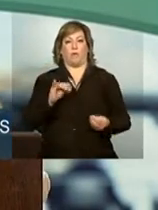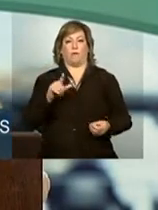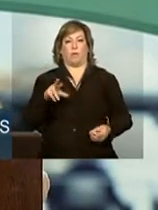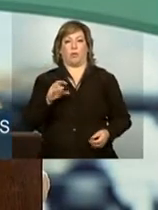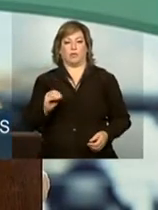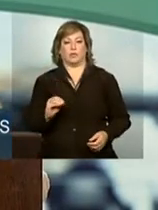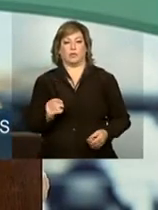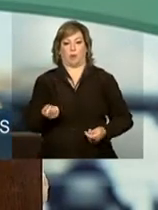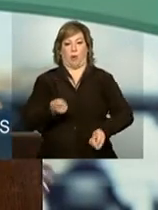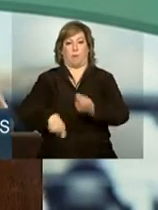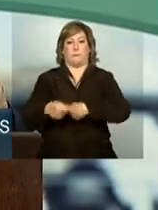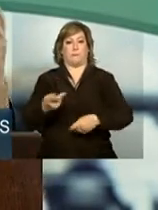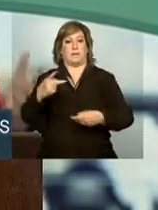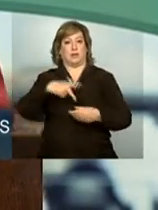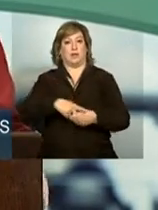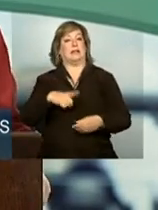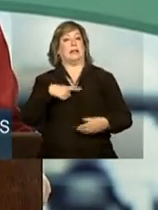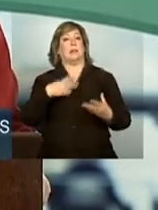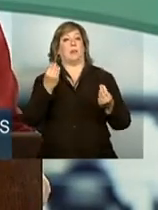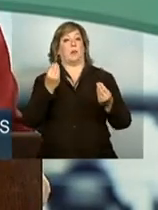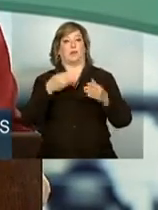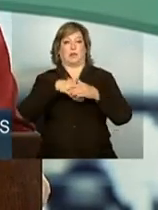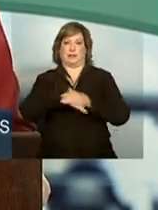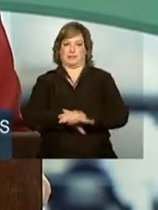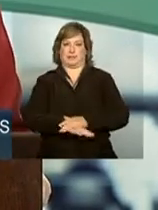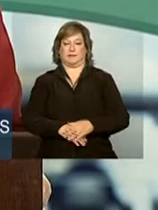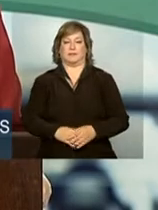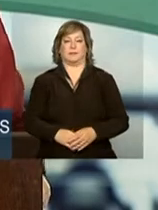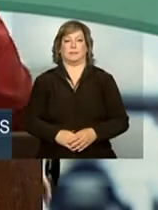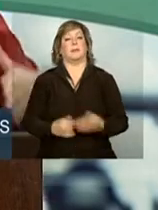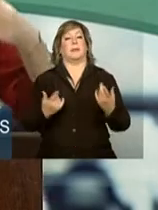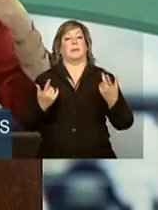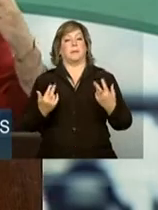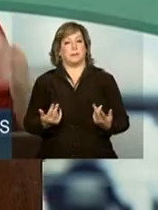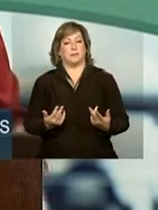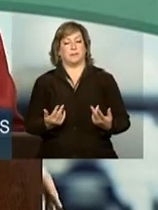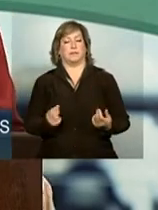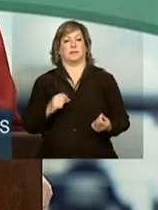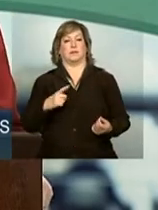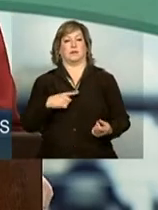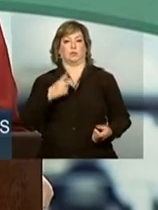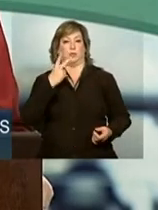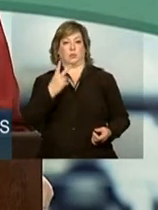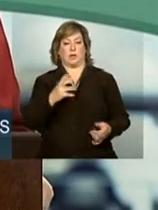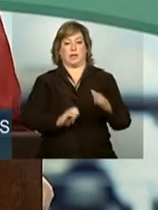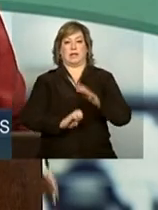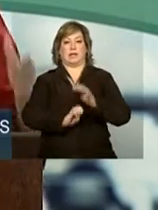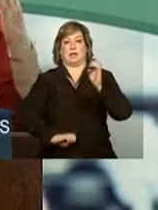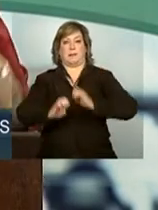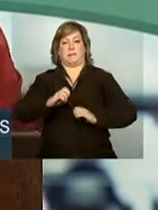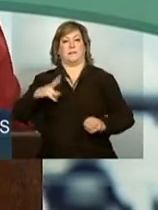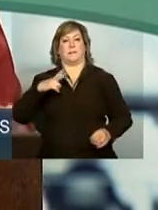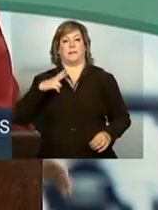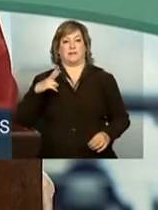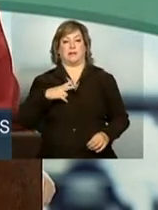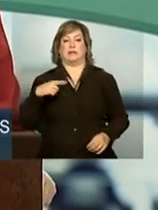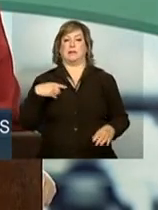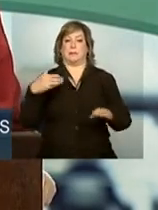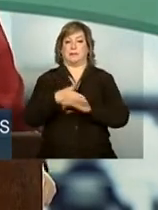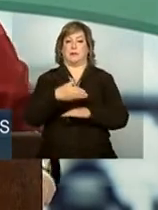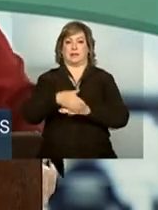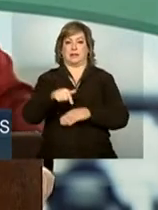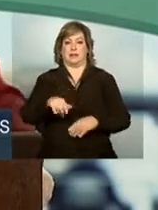muita reserva. Da mesma forma, as empresas, as duas empresas privadas que participam